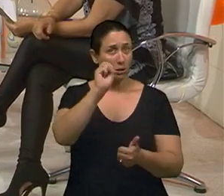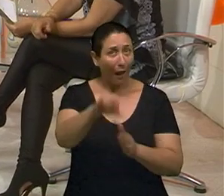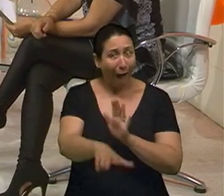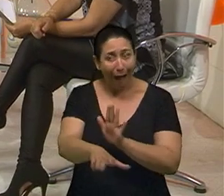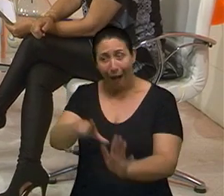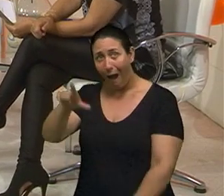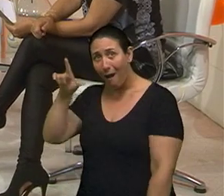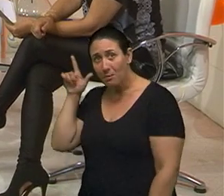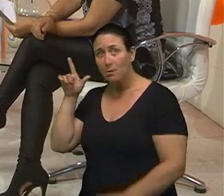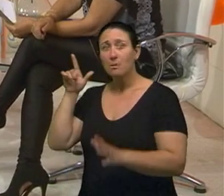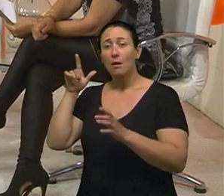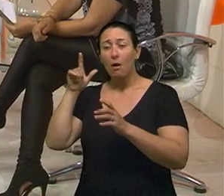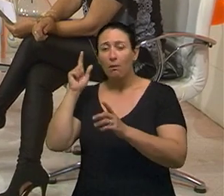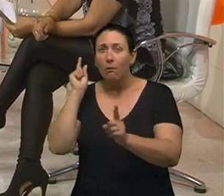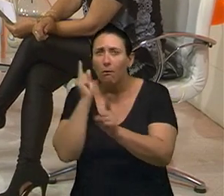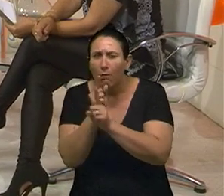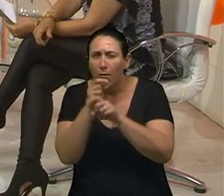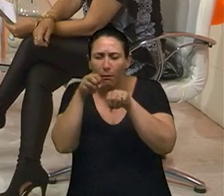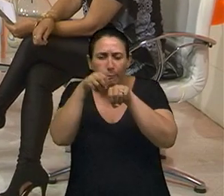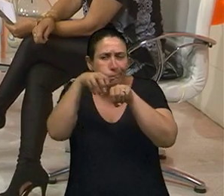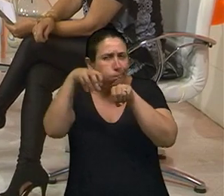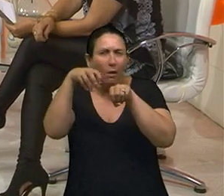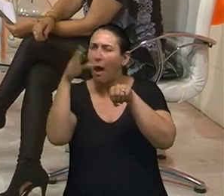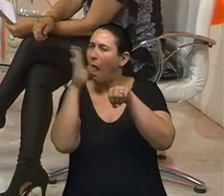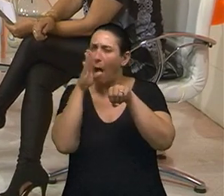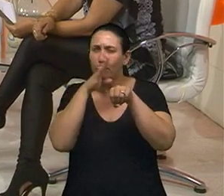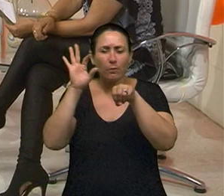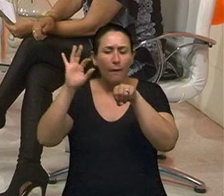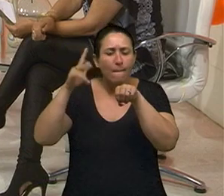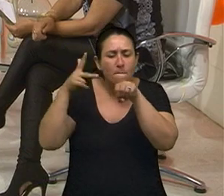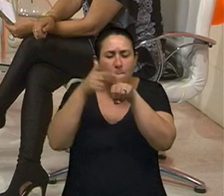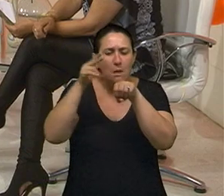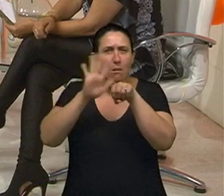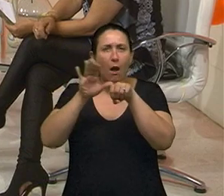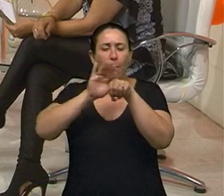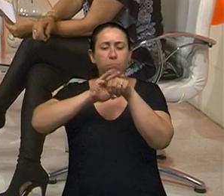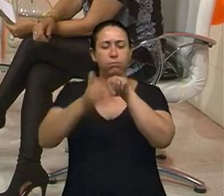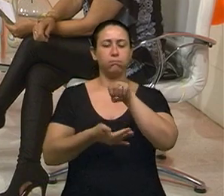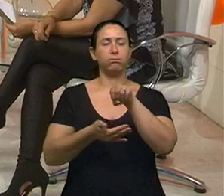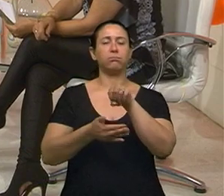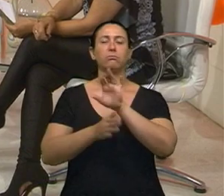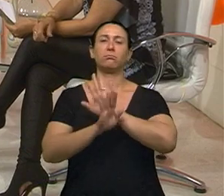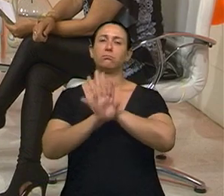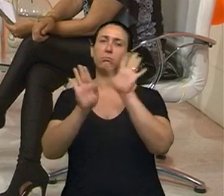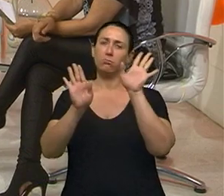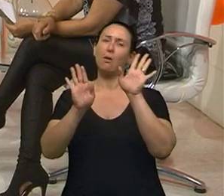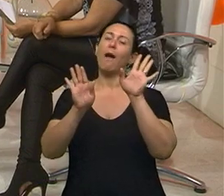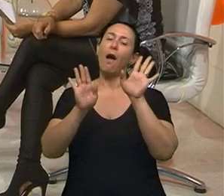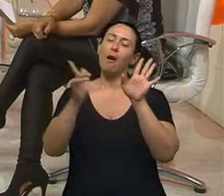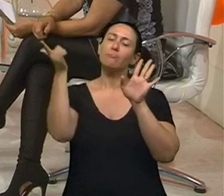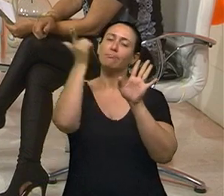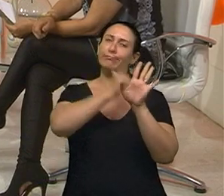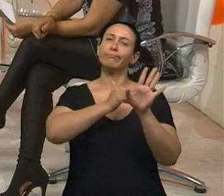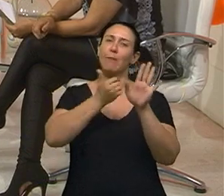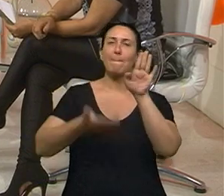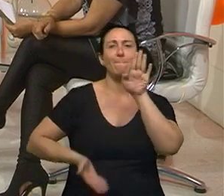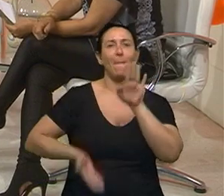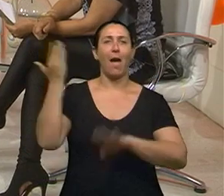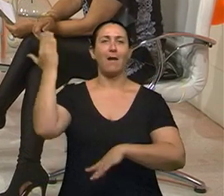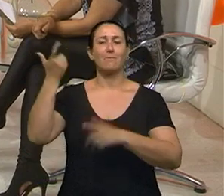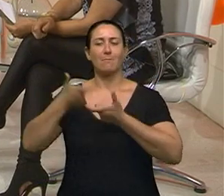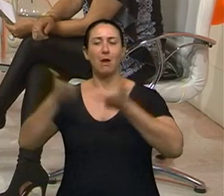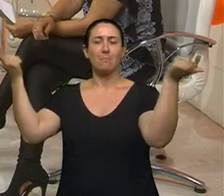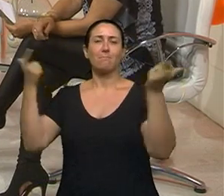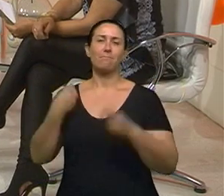antes dele romper por maior que ele seja com os métodos que nós temos hoje de tratamento nós temos uma chance de